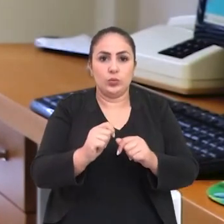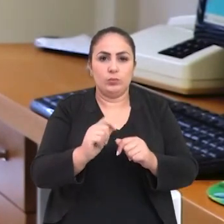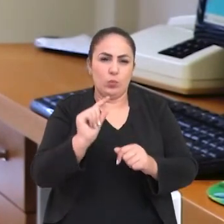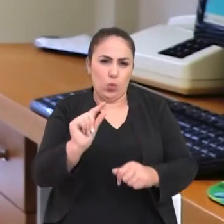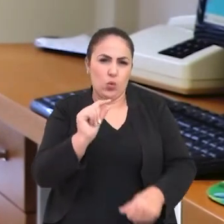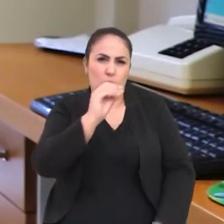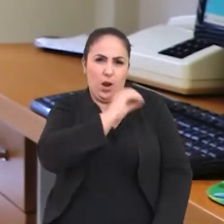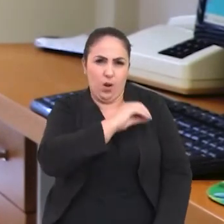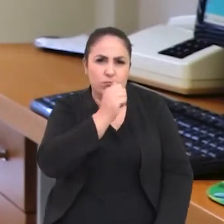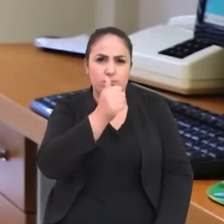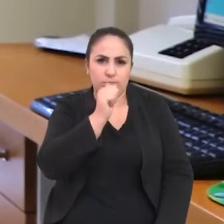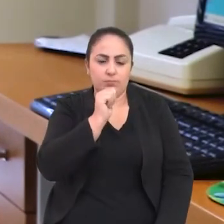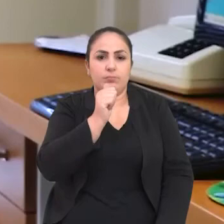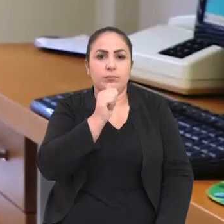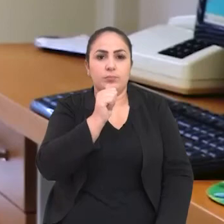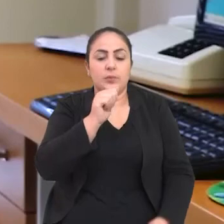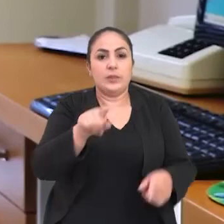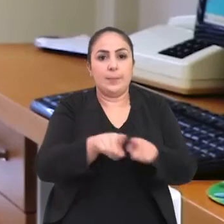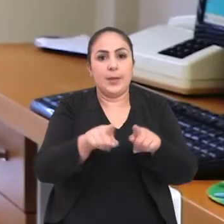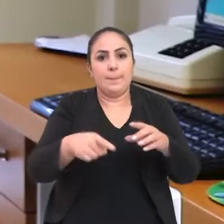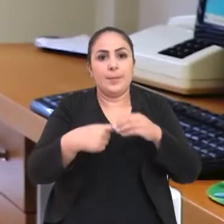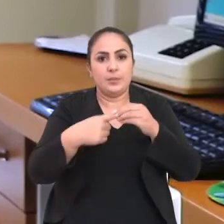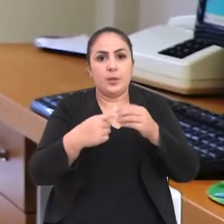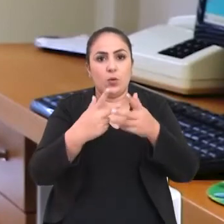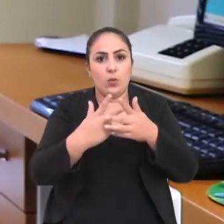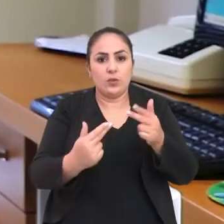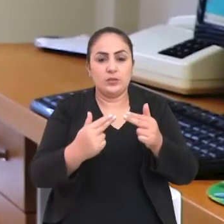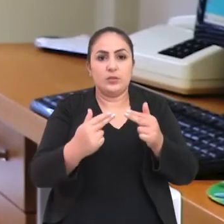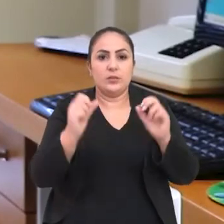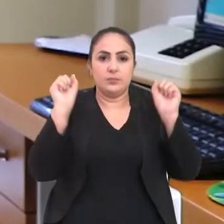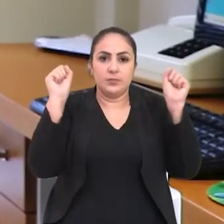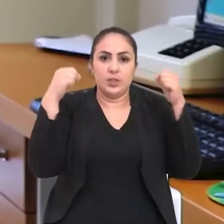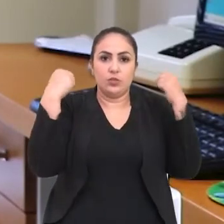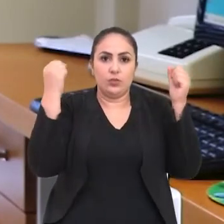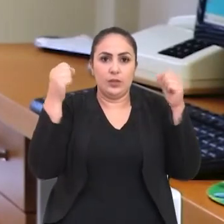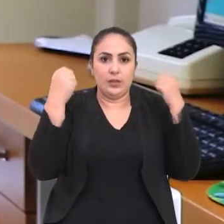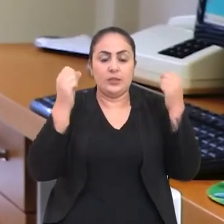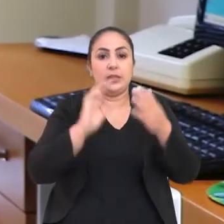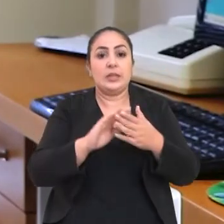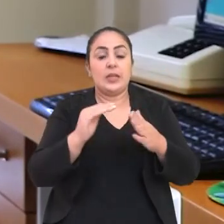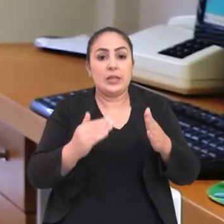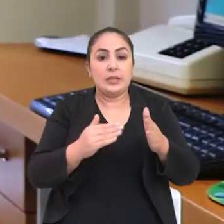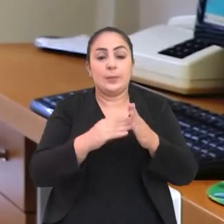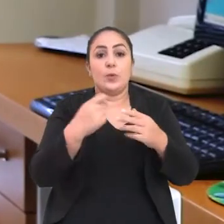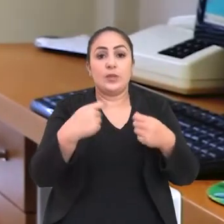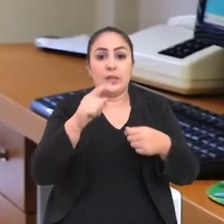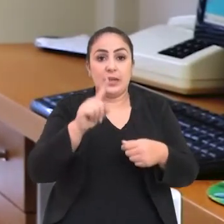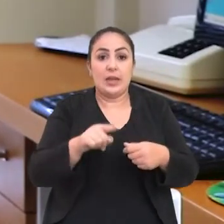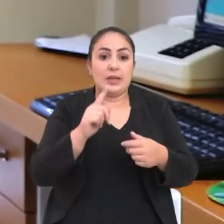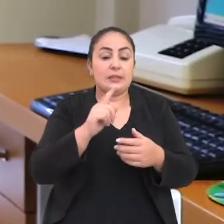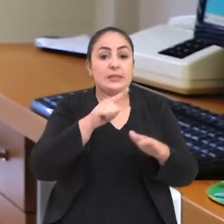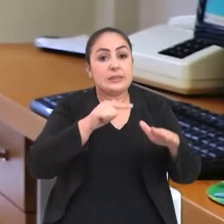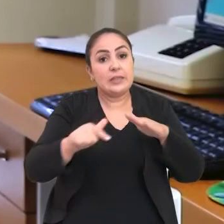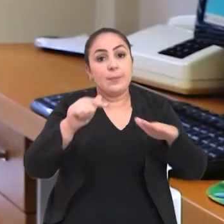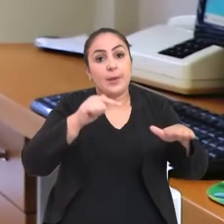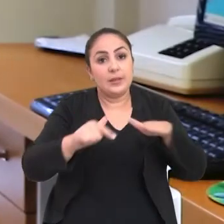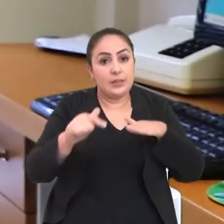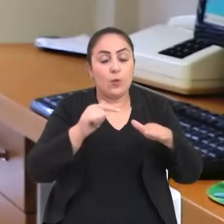tomando álcool socialmente. E uma das principais coisas é ter uma atividade física, que deveria